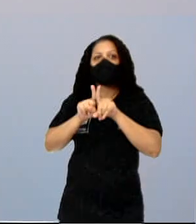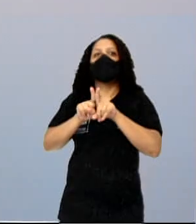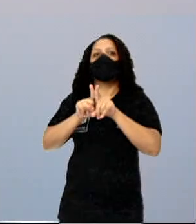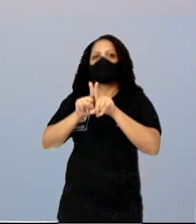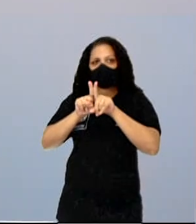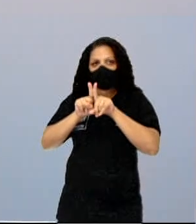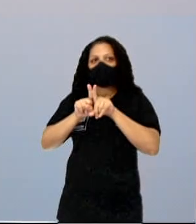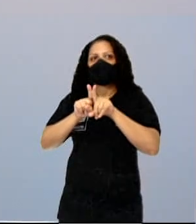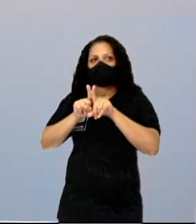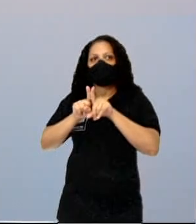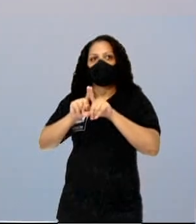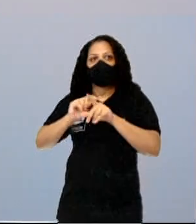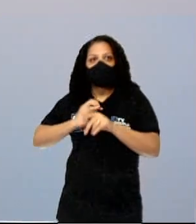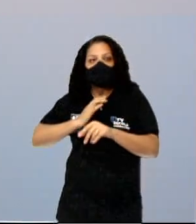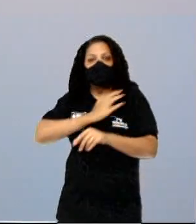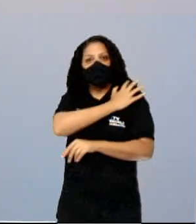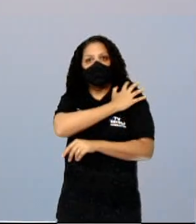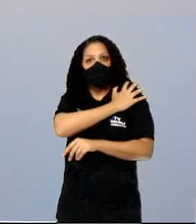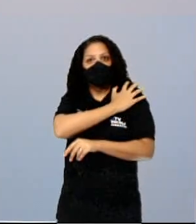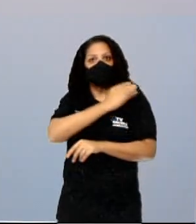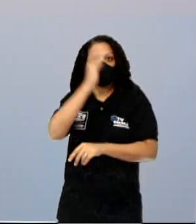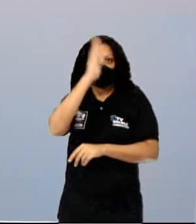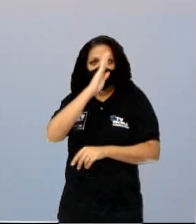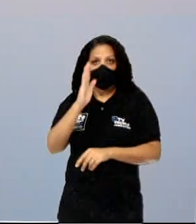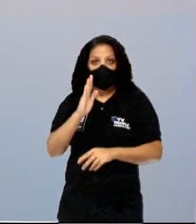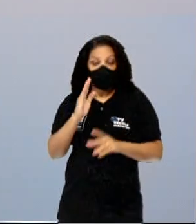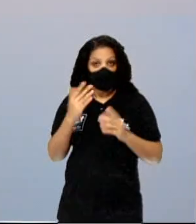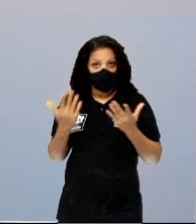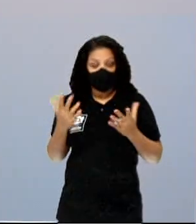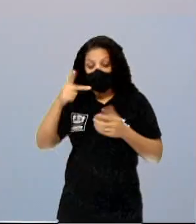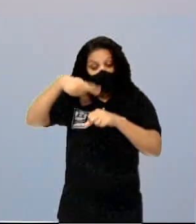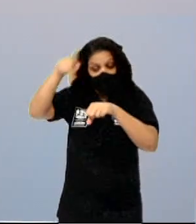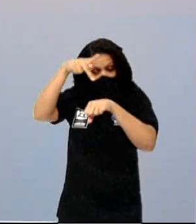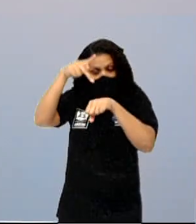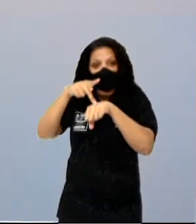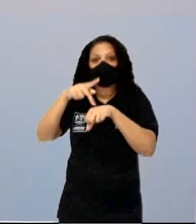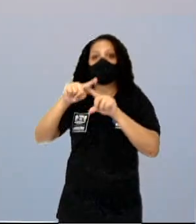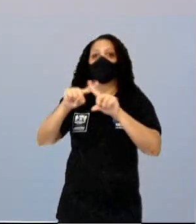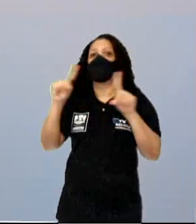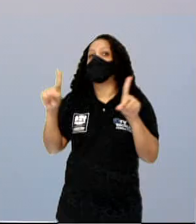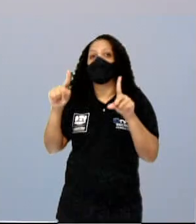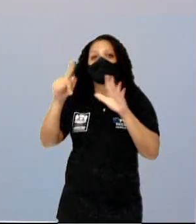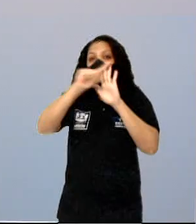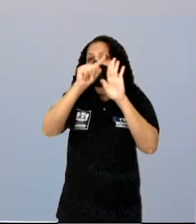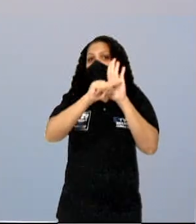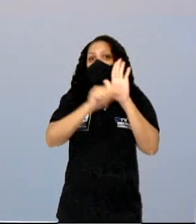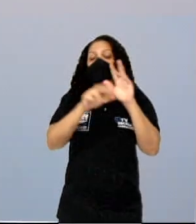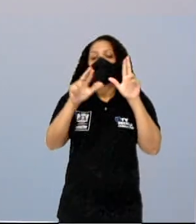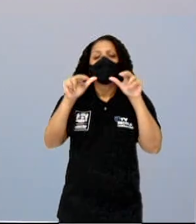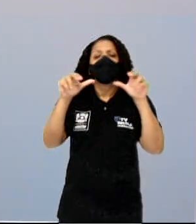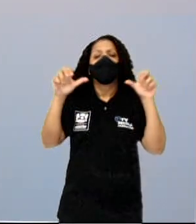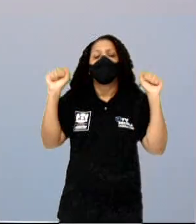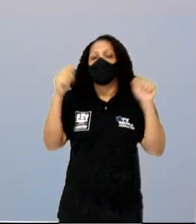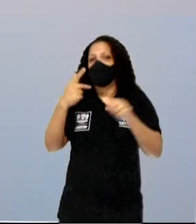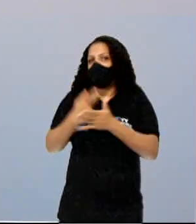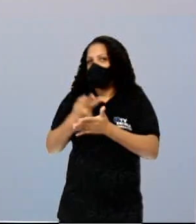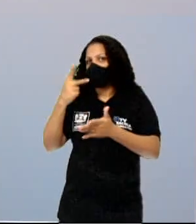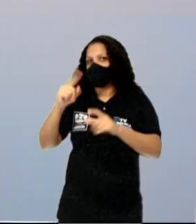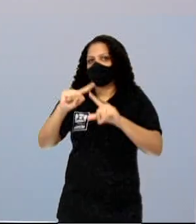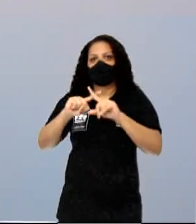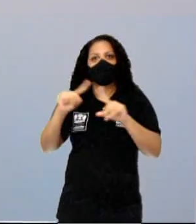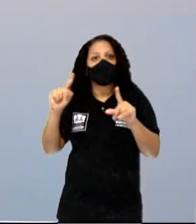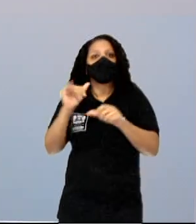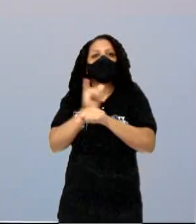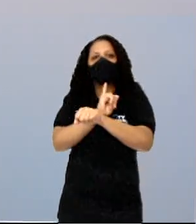país. Esse plano nunca existiu, foi um artifício de Vargas para poder decretar estado de guerra no Brasil